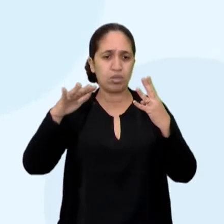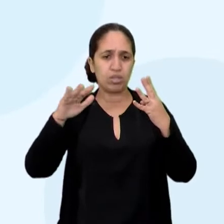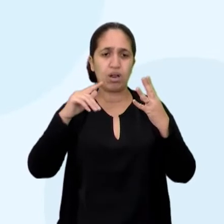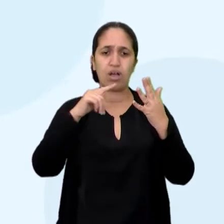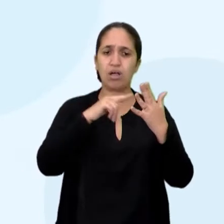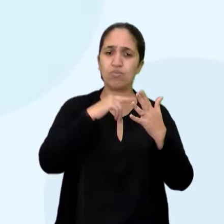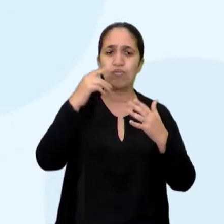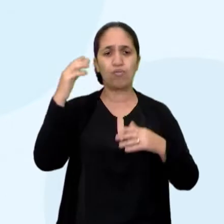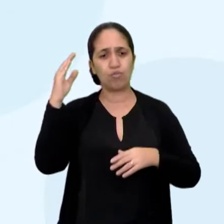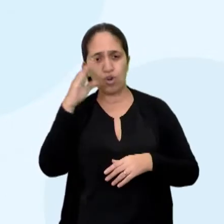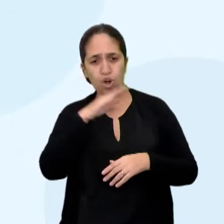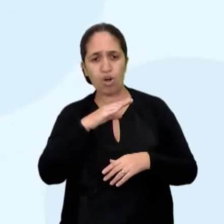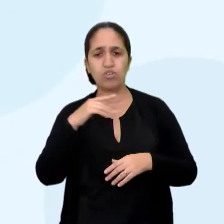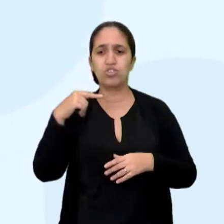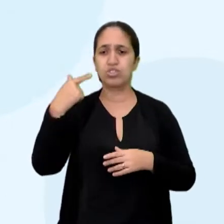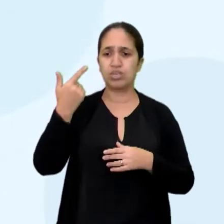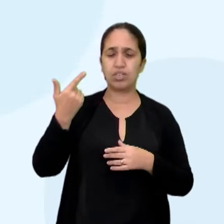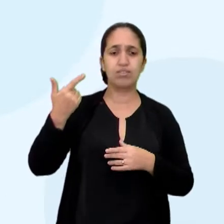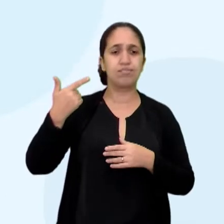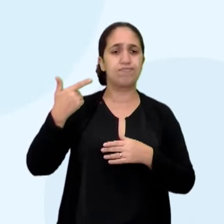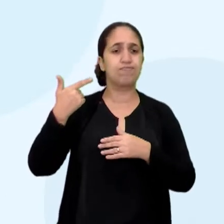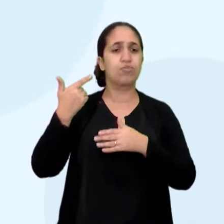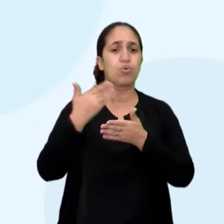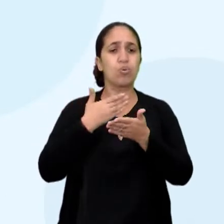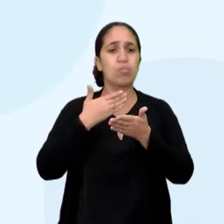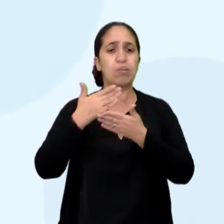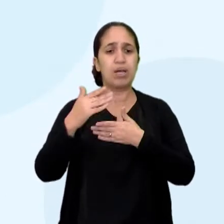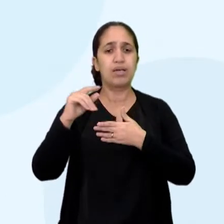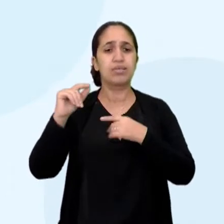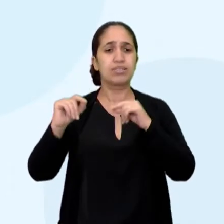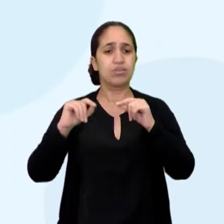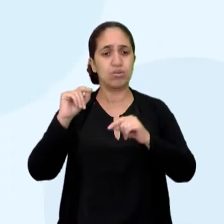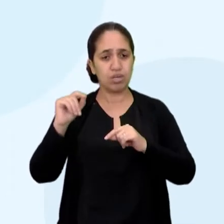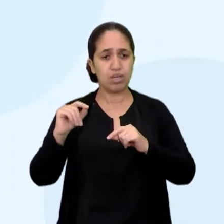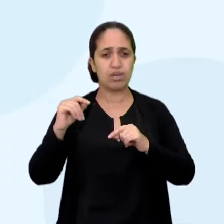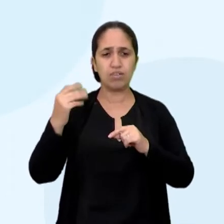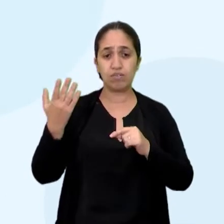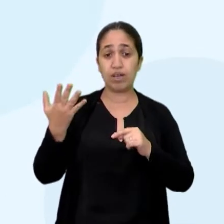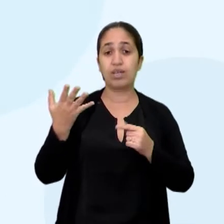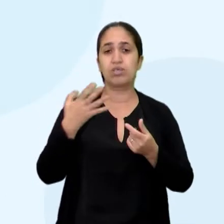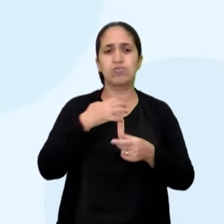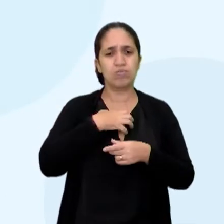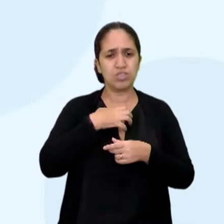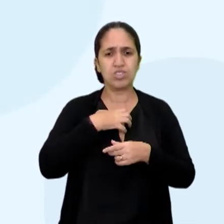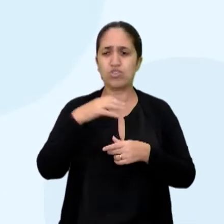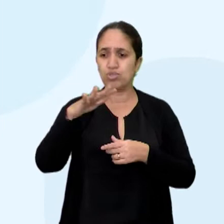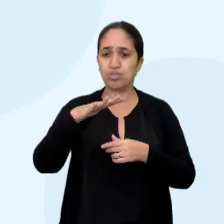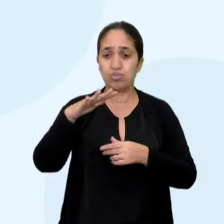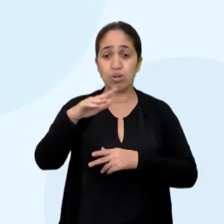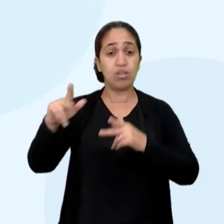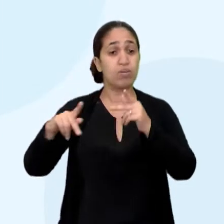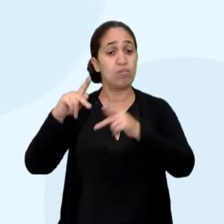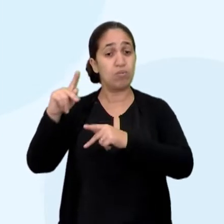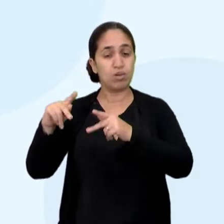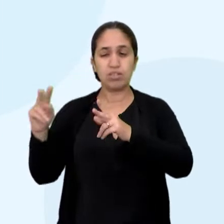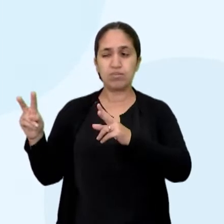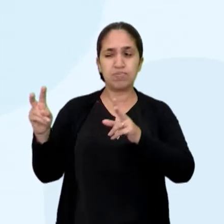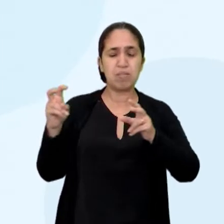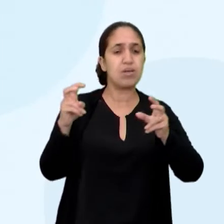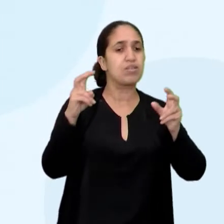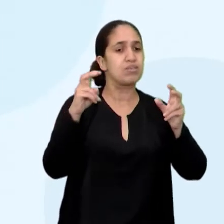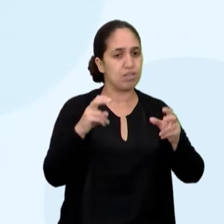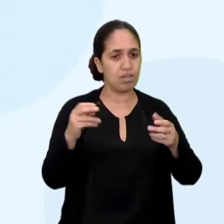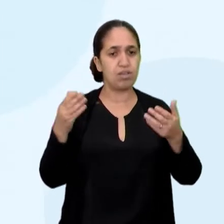forte, né? Que aí a forte já começa aí a ter lá um sentido para toda a população, né? Faz aí a